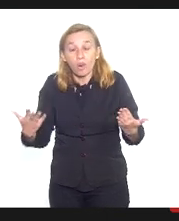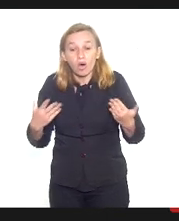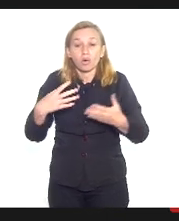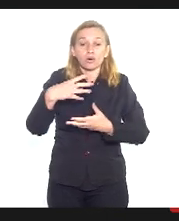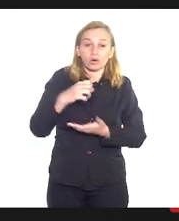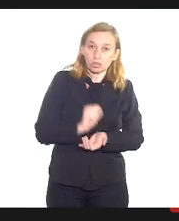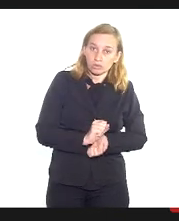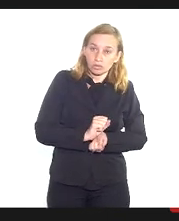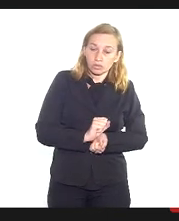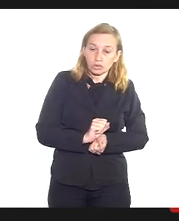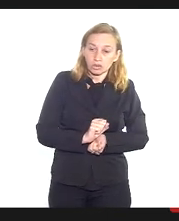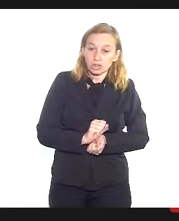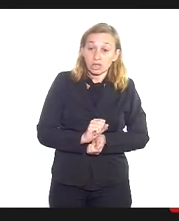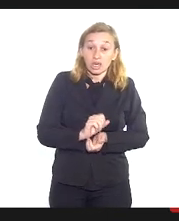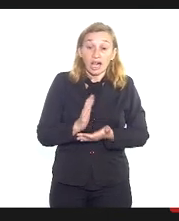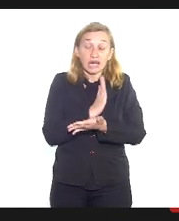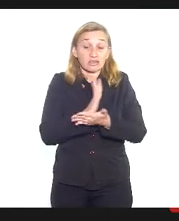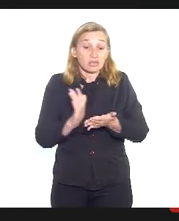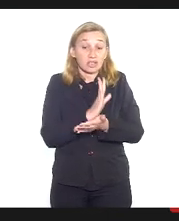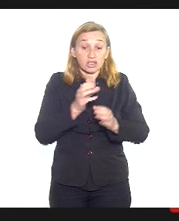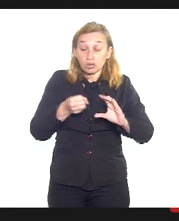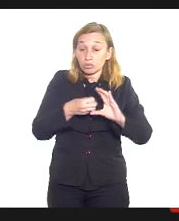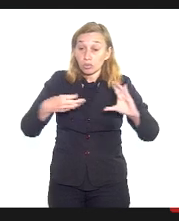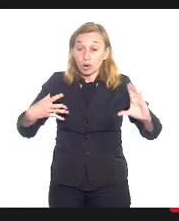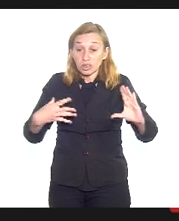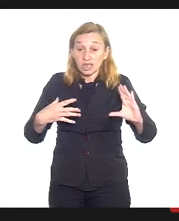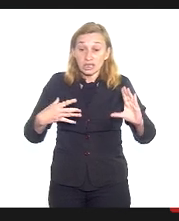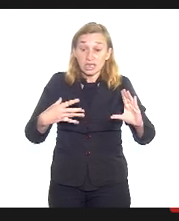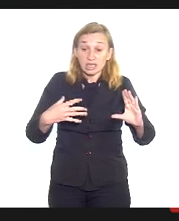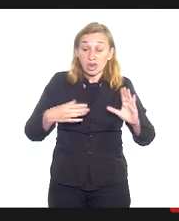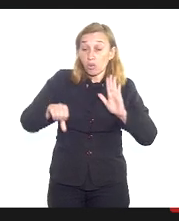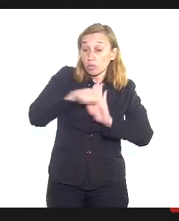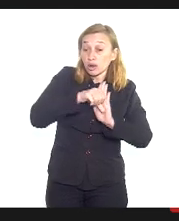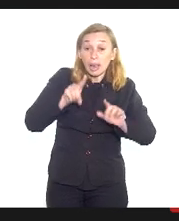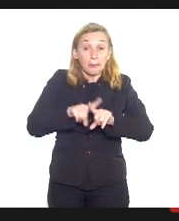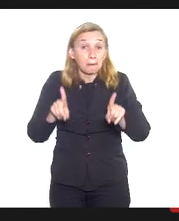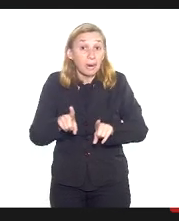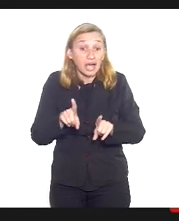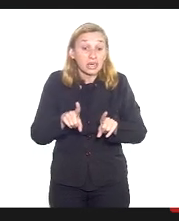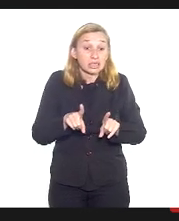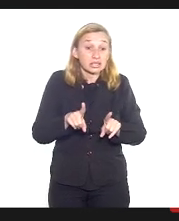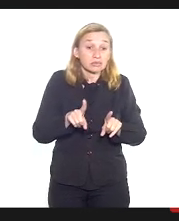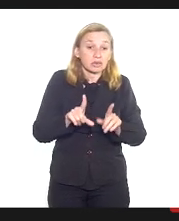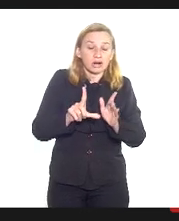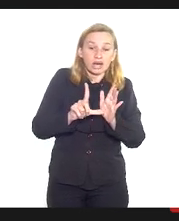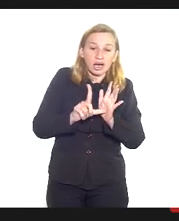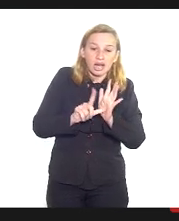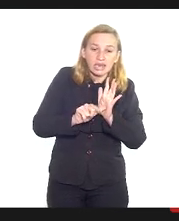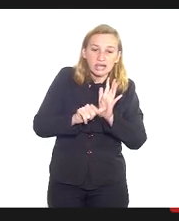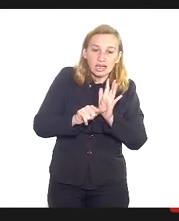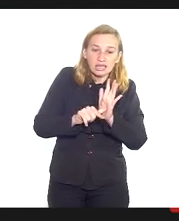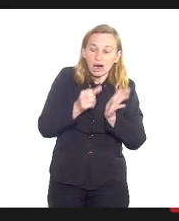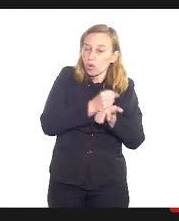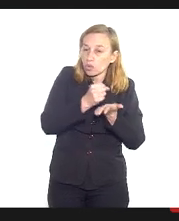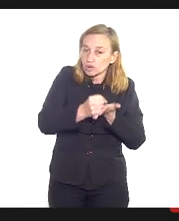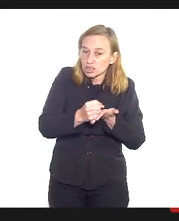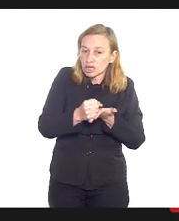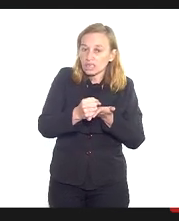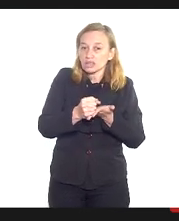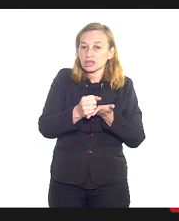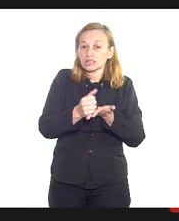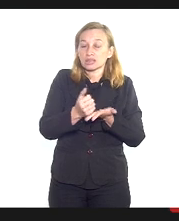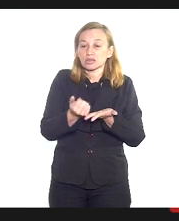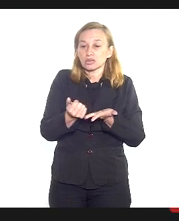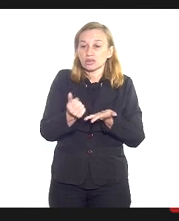situações. Muitas vezes elas não podem nem caracterizar crime, vamos dizer, mas pelo fato de trazerem contratos a